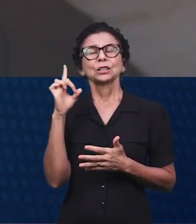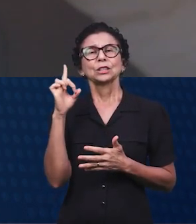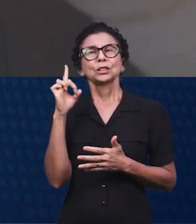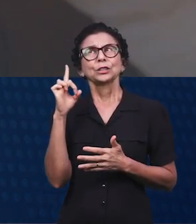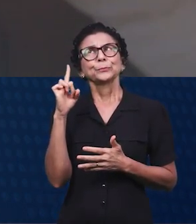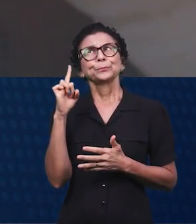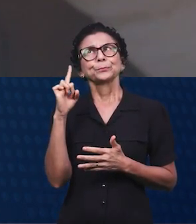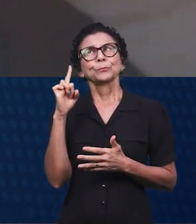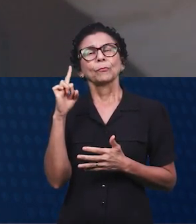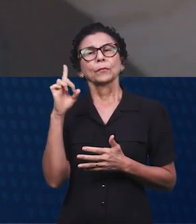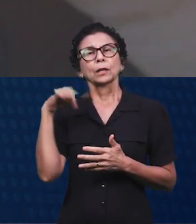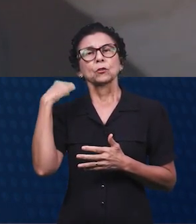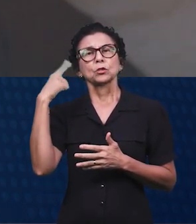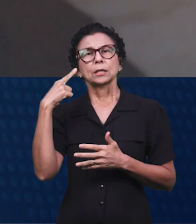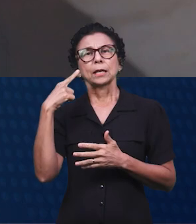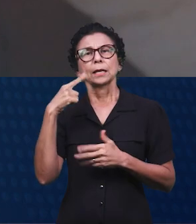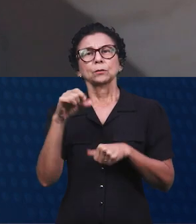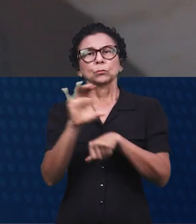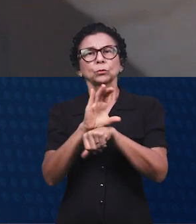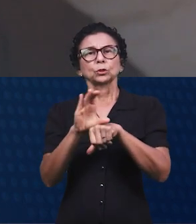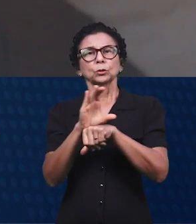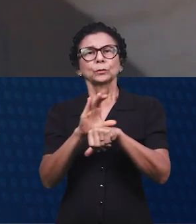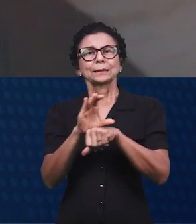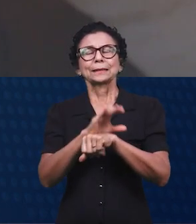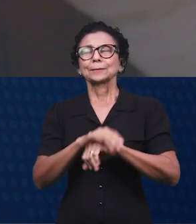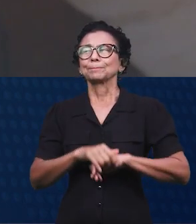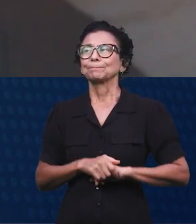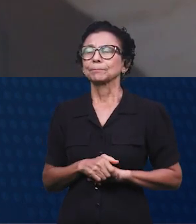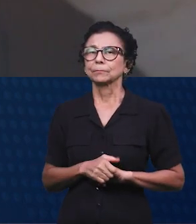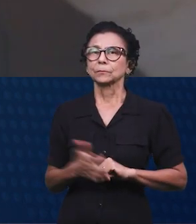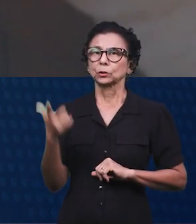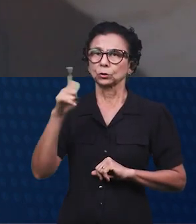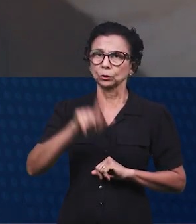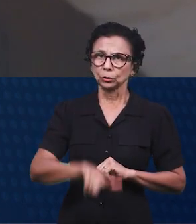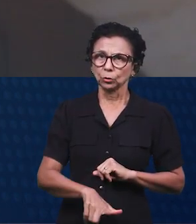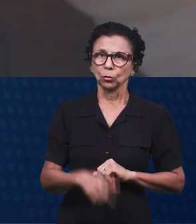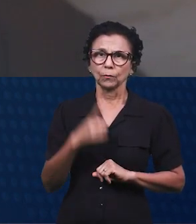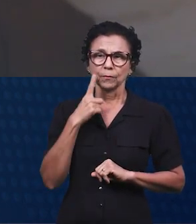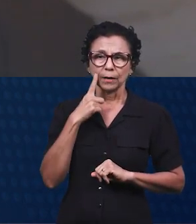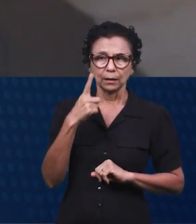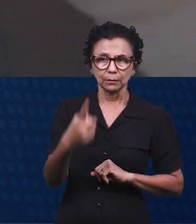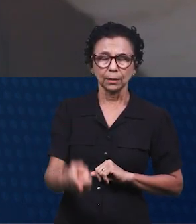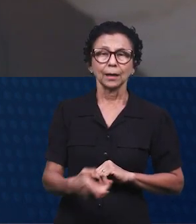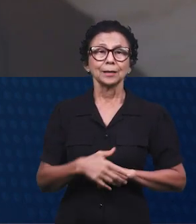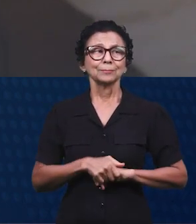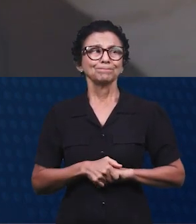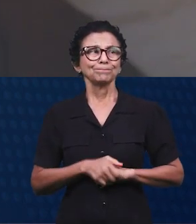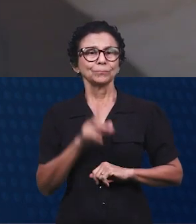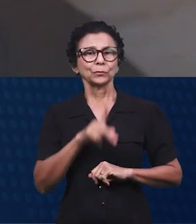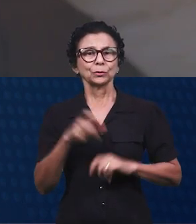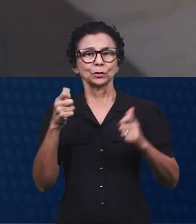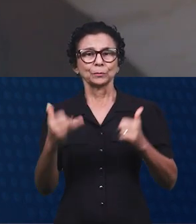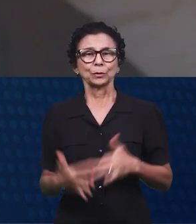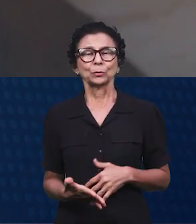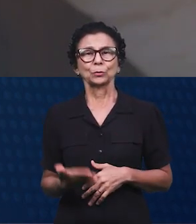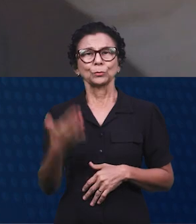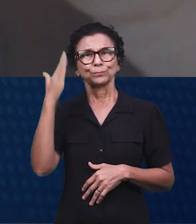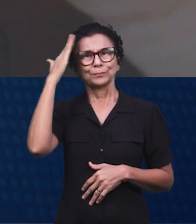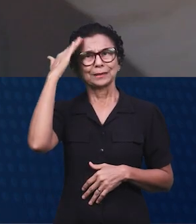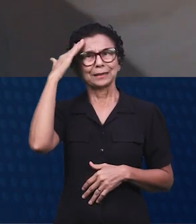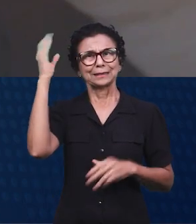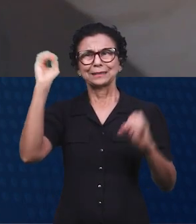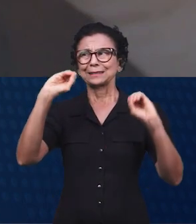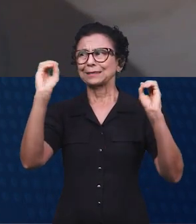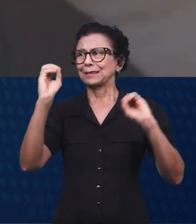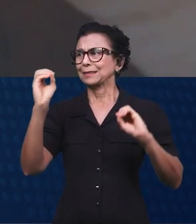Uma explicação que o professor deu que eu não consegui entender. Então, você vai e volta àquela aula, assiste novamente, né?